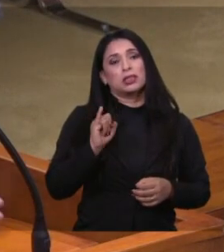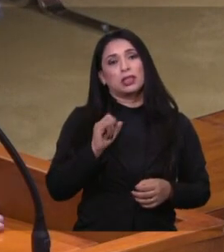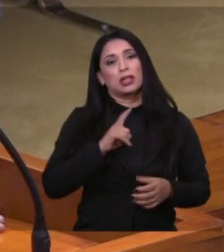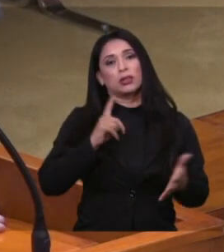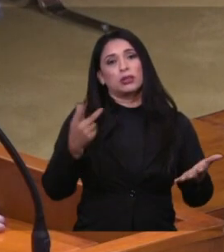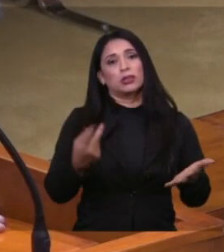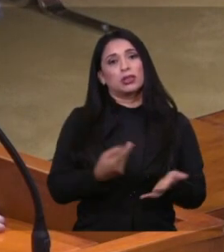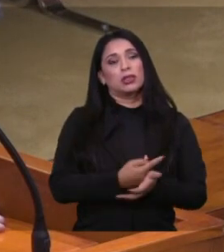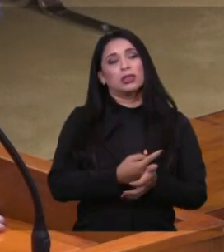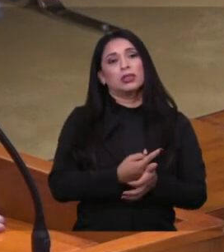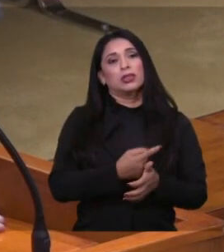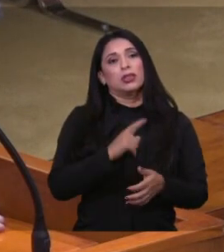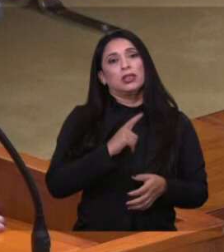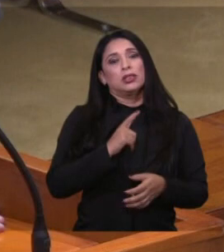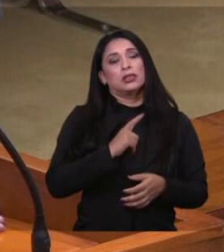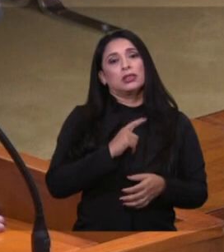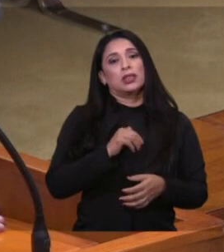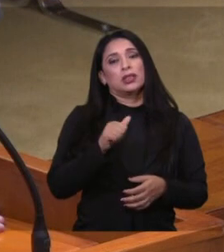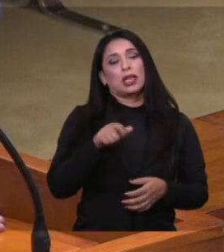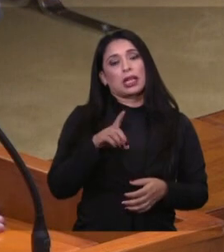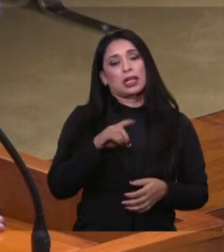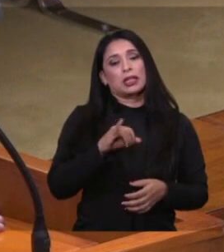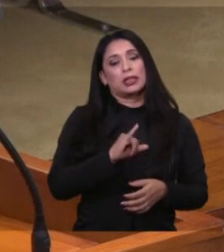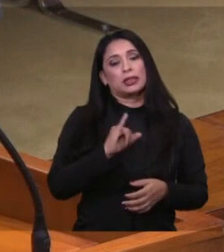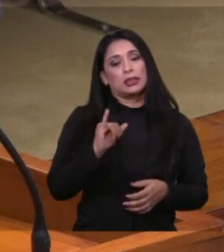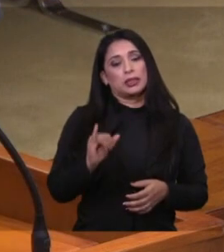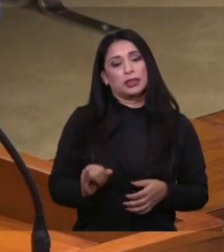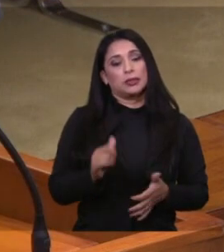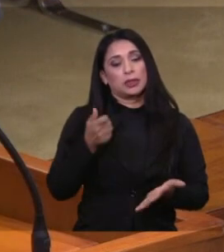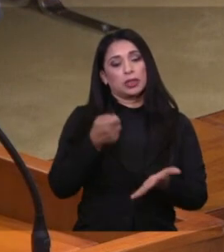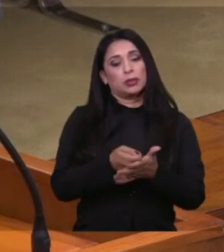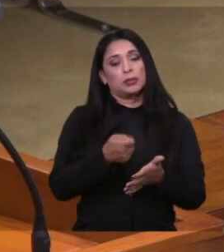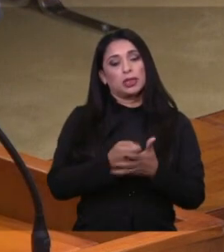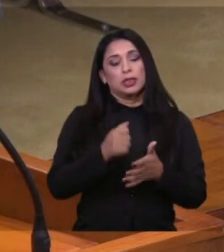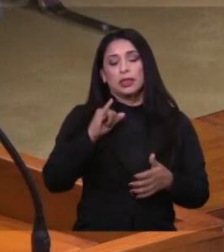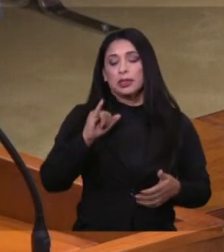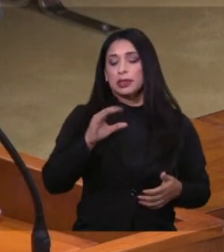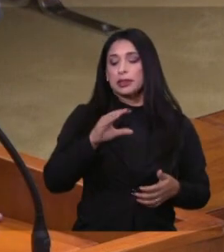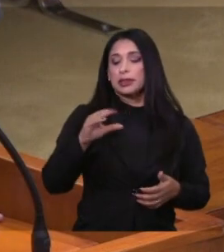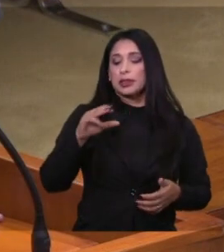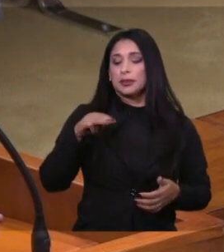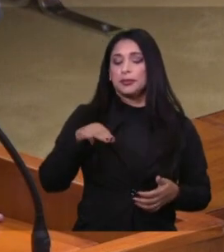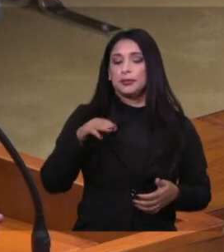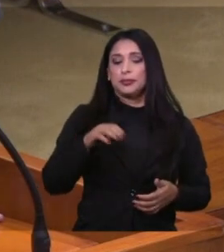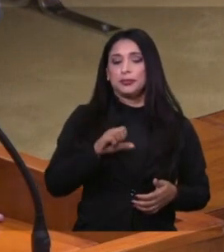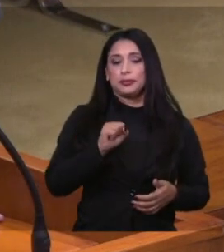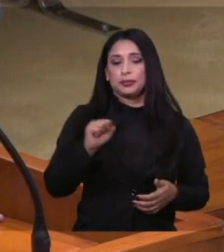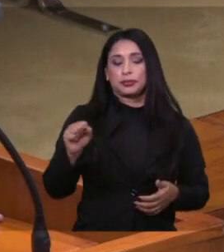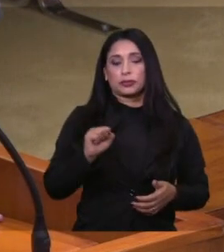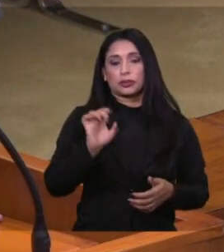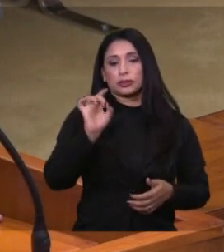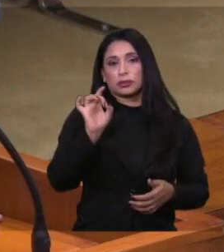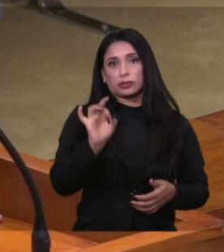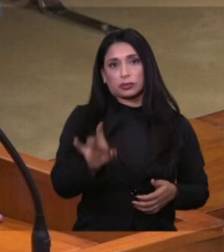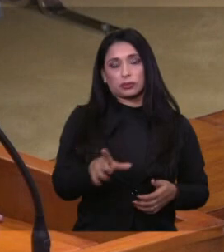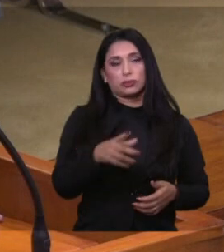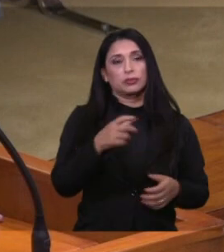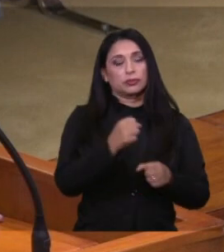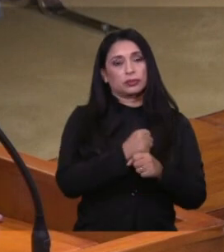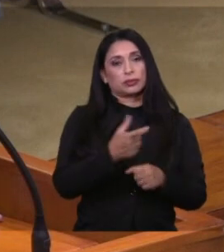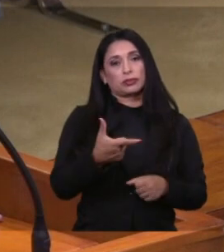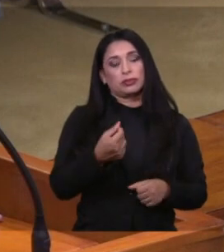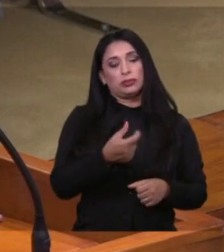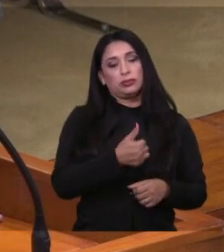a perspectiva da ação direta de inconstitucionalidade para que a cobrança do ICMS de FAO só tenha vez no ano de 2023. O